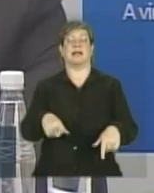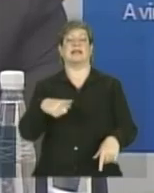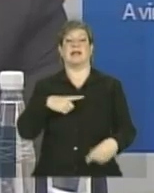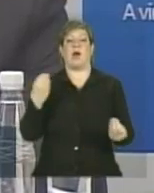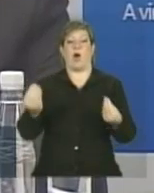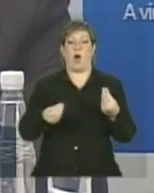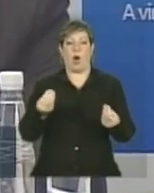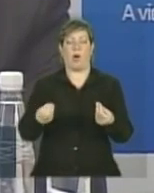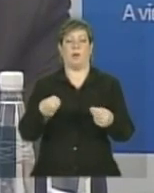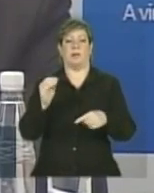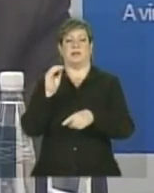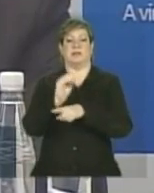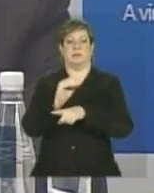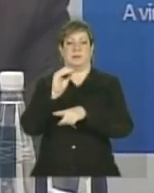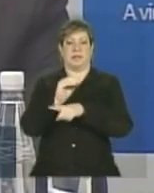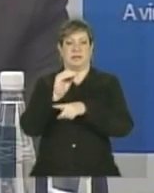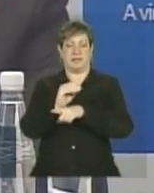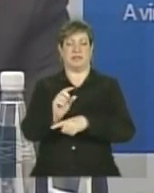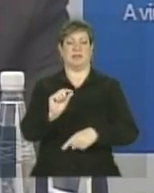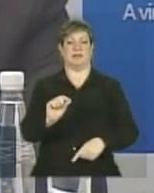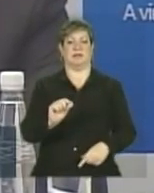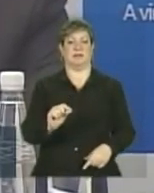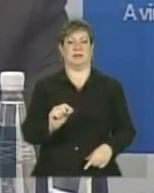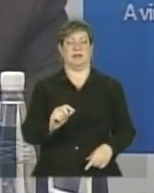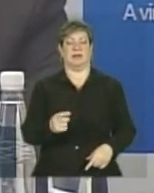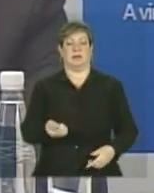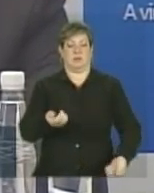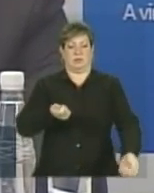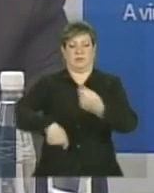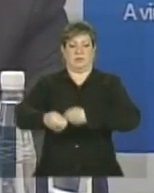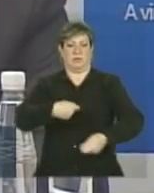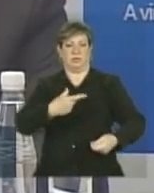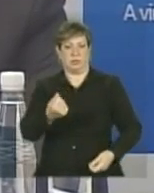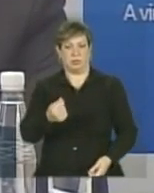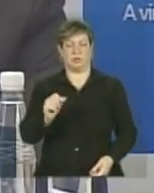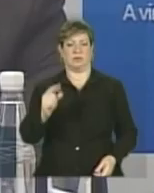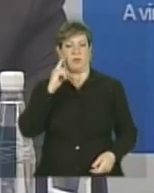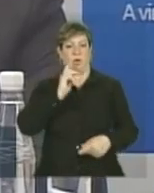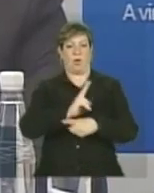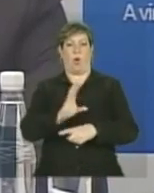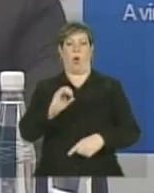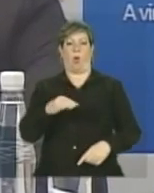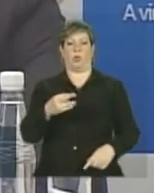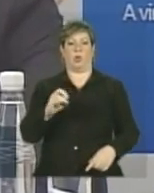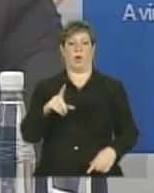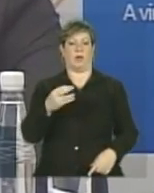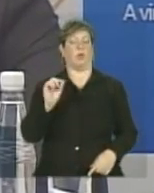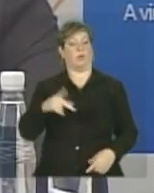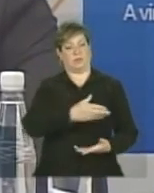manter uma rentabilidade esperada pelo seu controlador, no caso da Caixa,